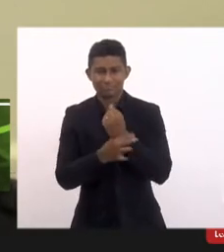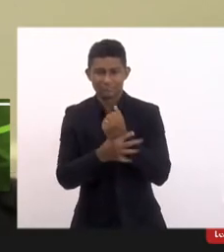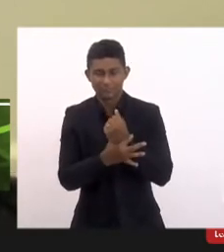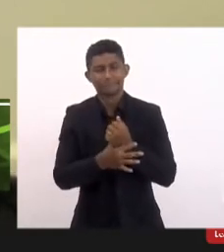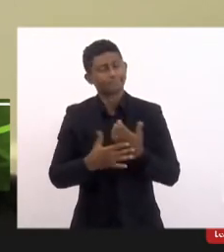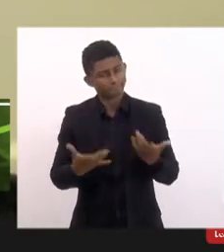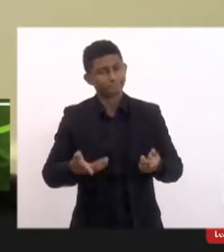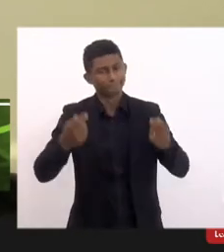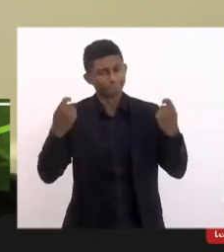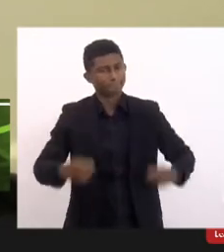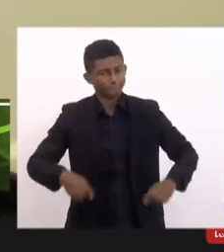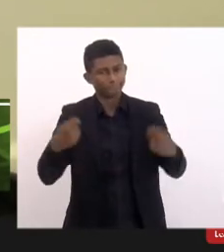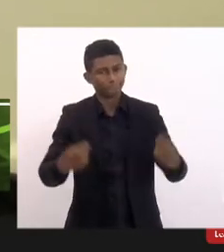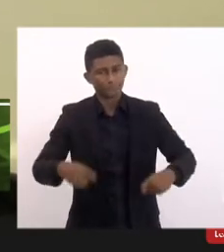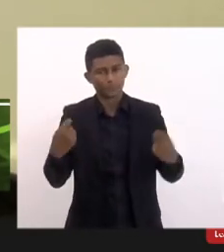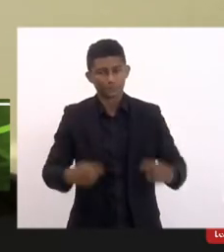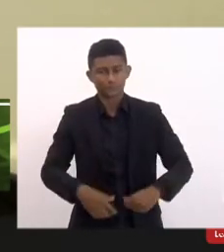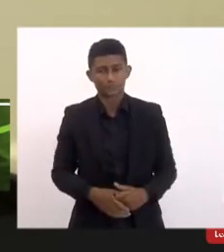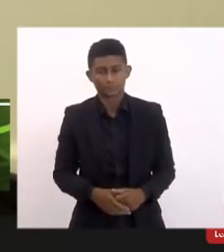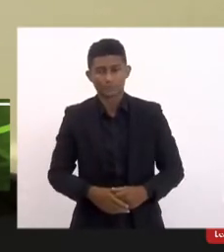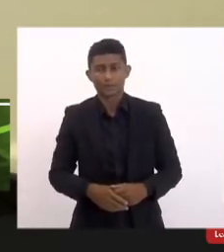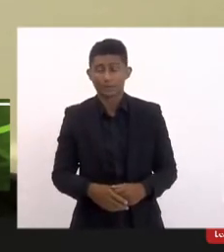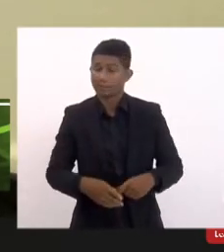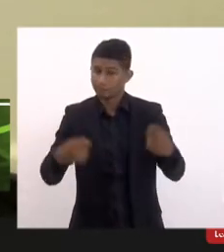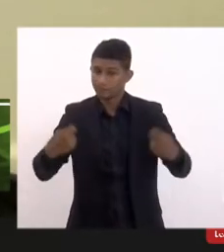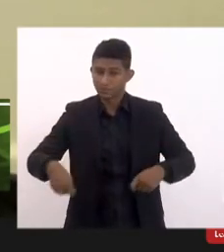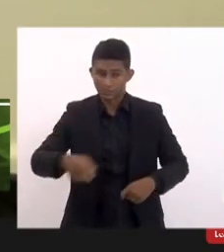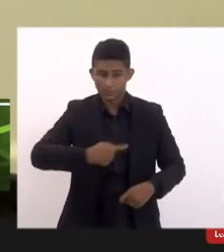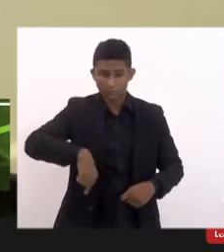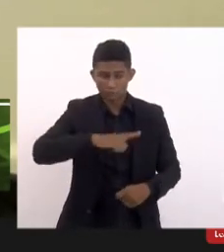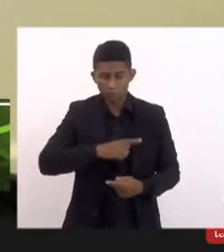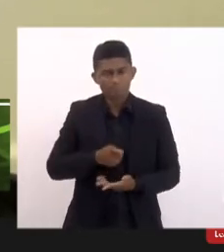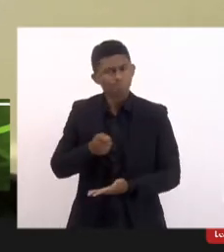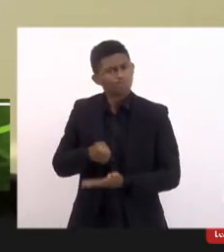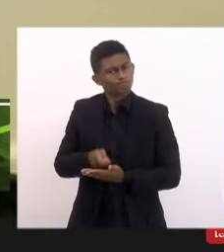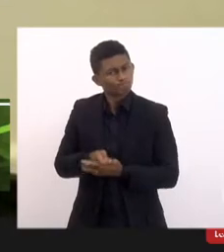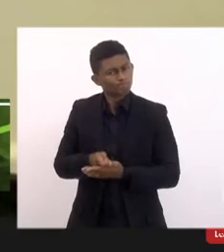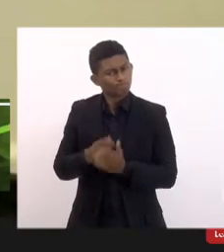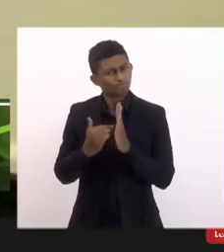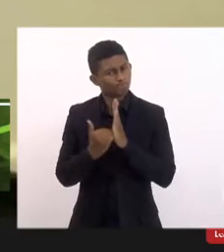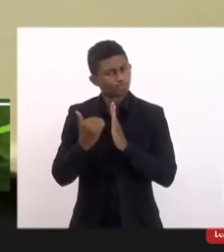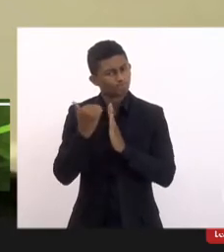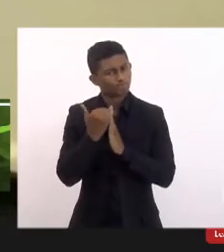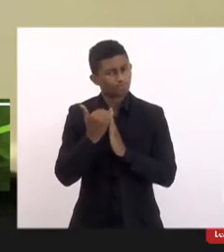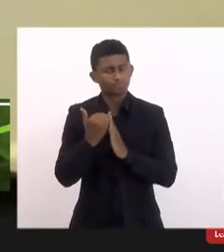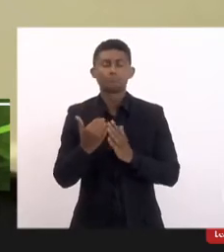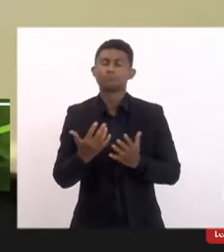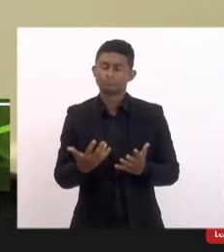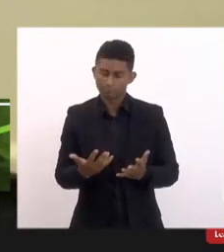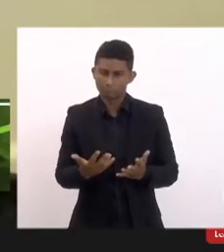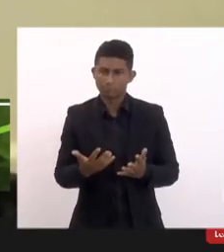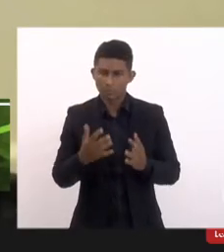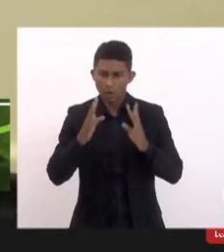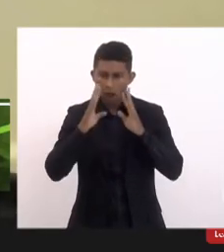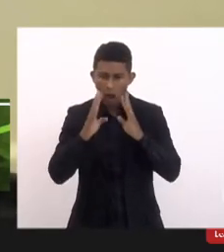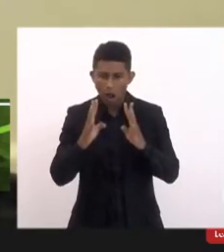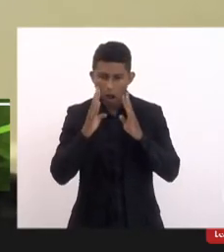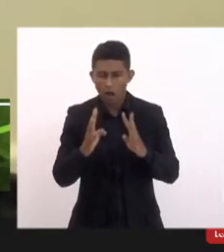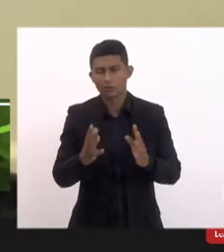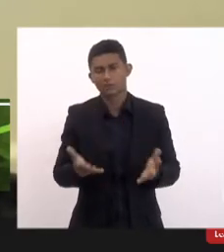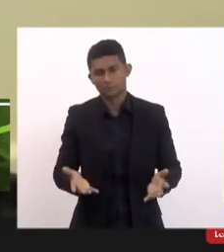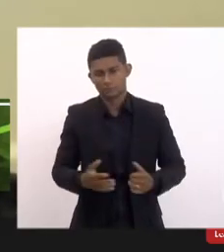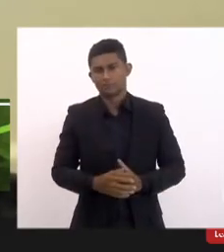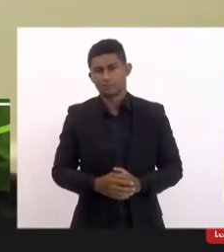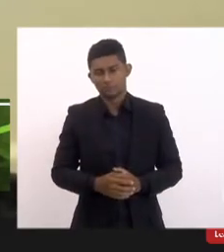necessárias, né? Precisam ser mais rigorosas do que na população acima dos 12 anos. Então, o que a gente colocou, eu acho